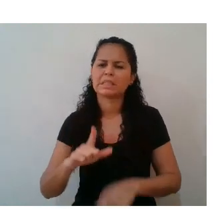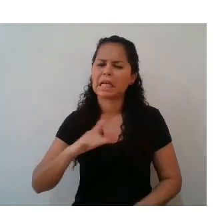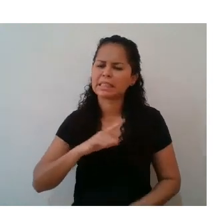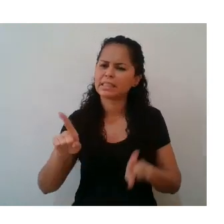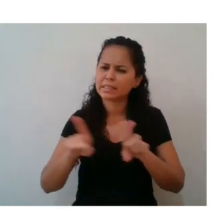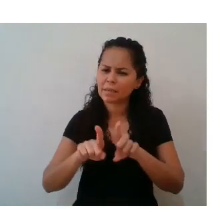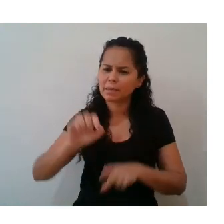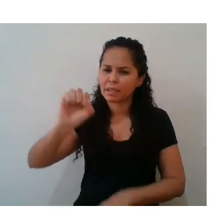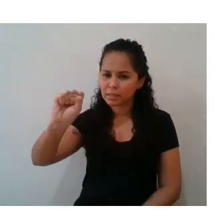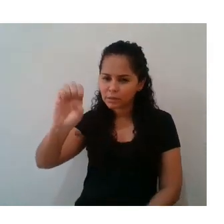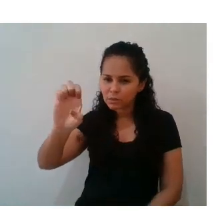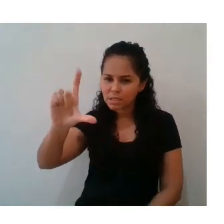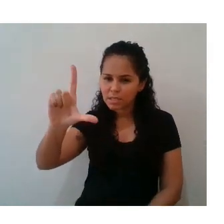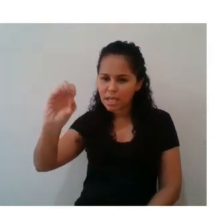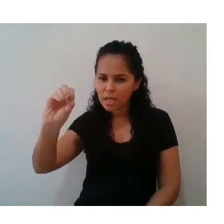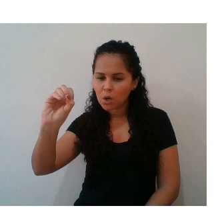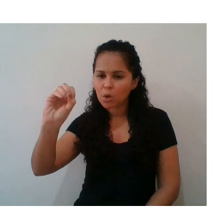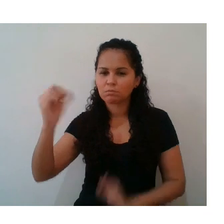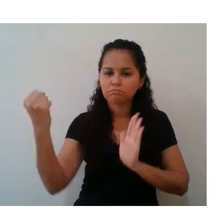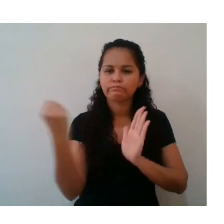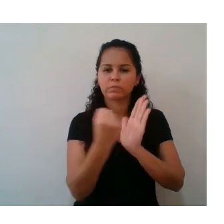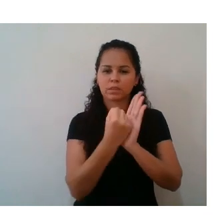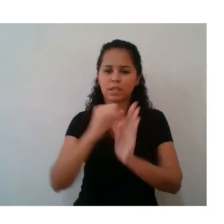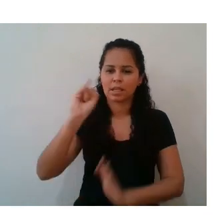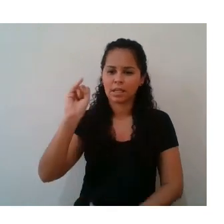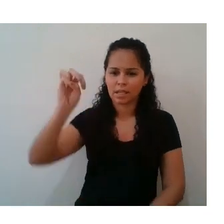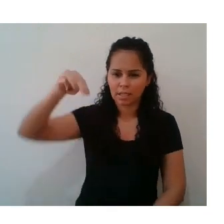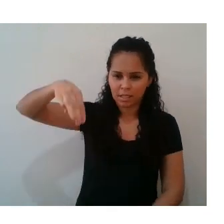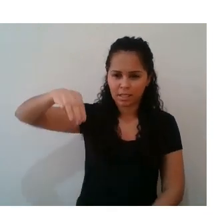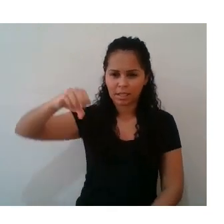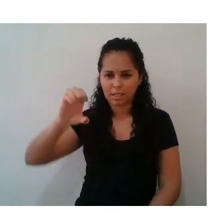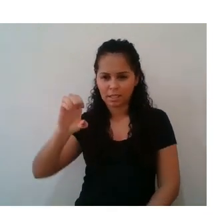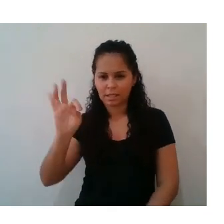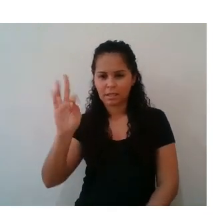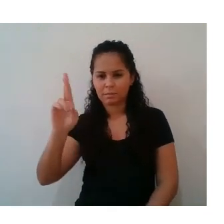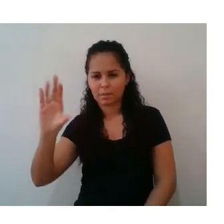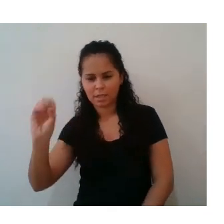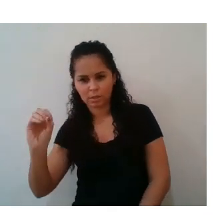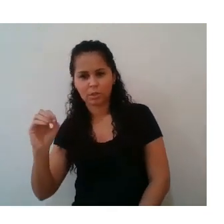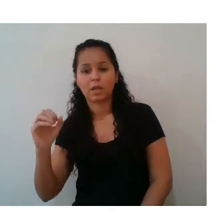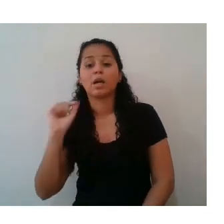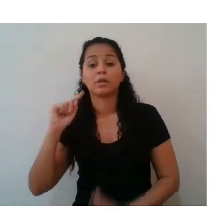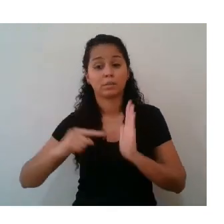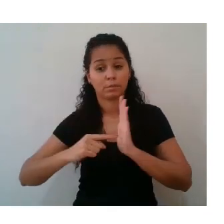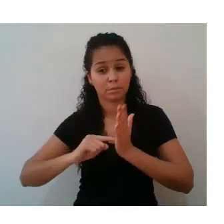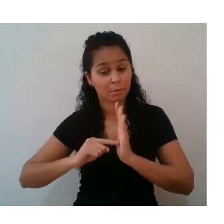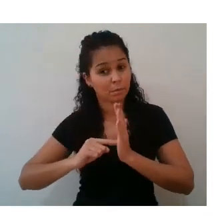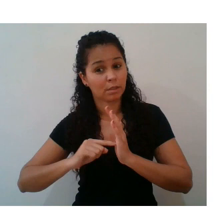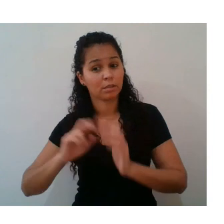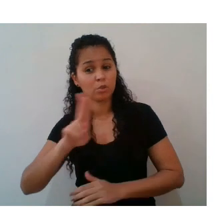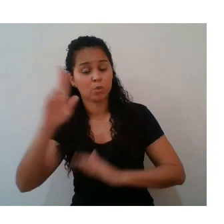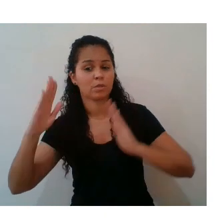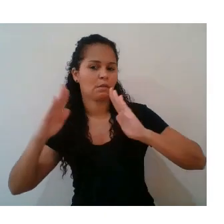do Inmetro, ele é um selo muito comum nos nossos aparelhos, acho que é eletroeletrônicos que fala. Os aparelhos grandes,